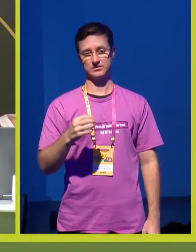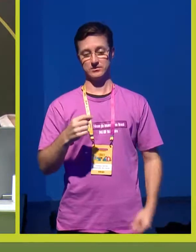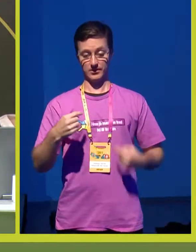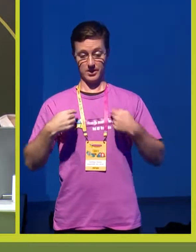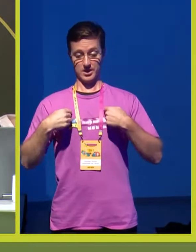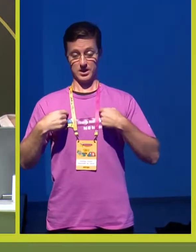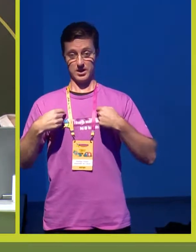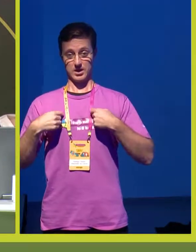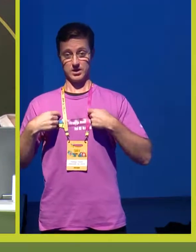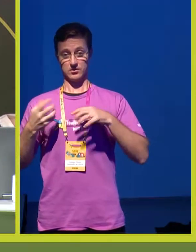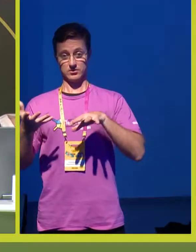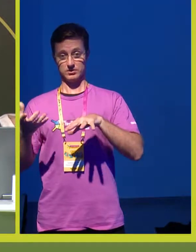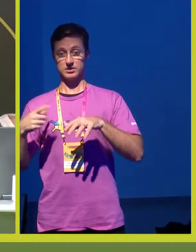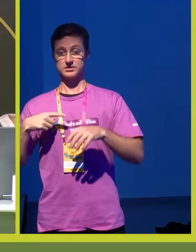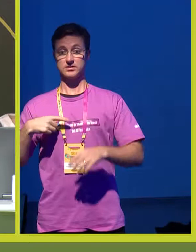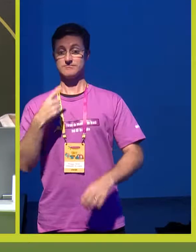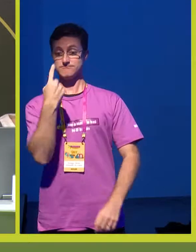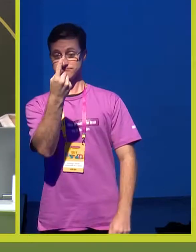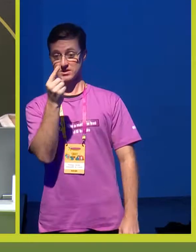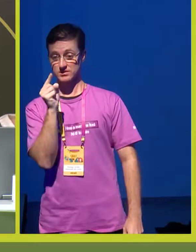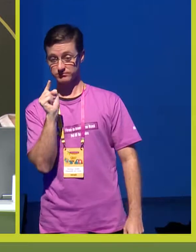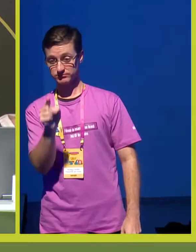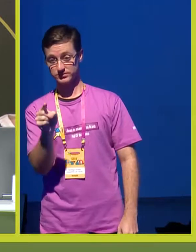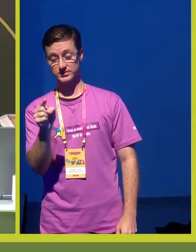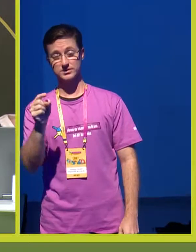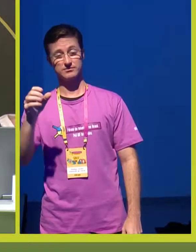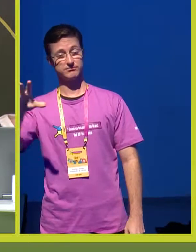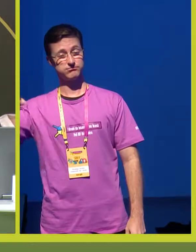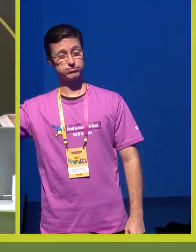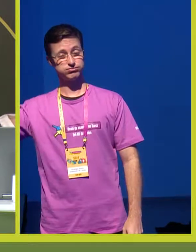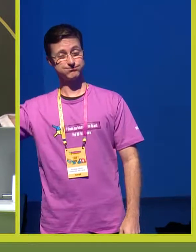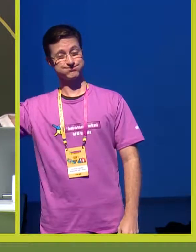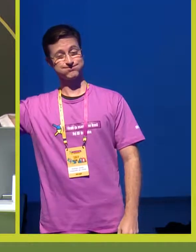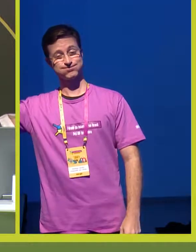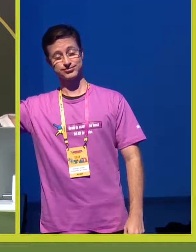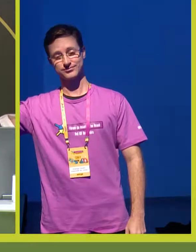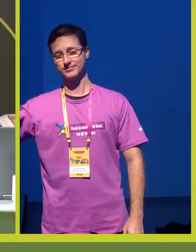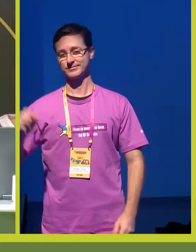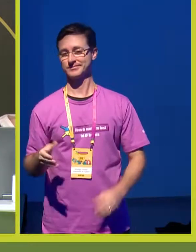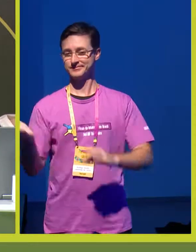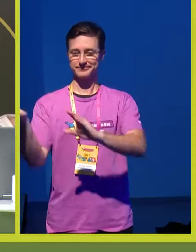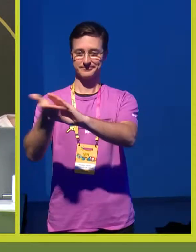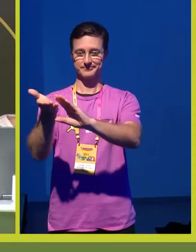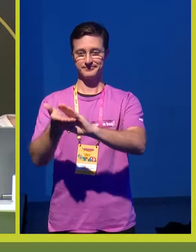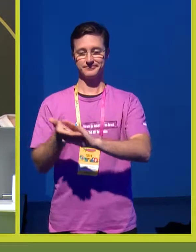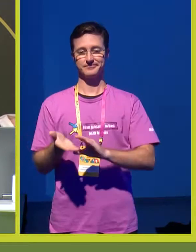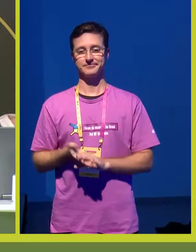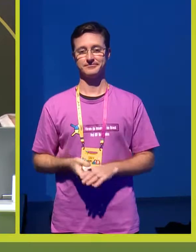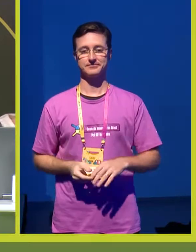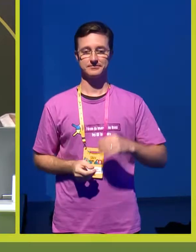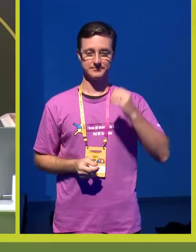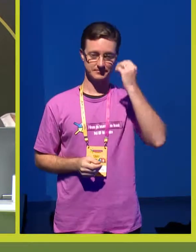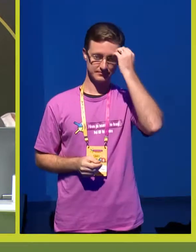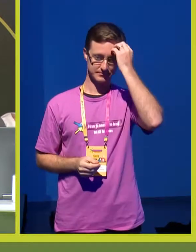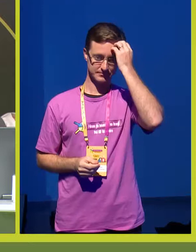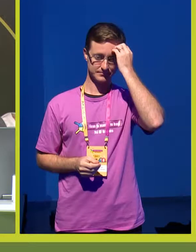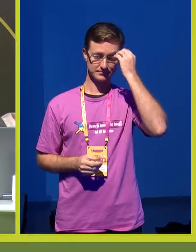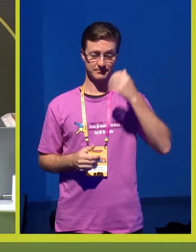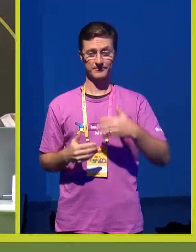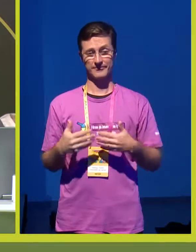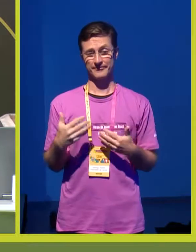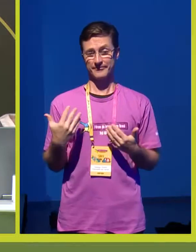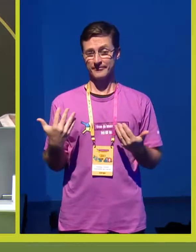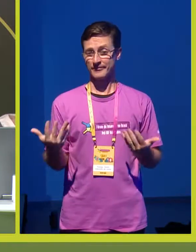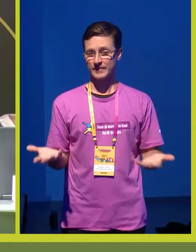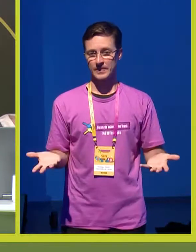mil, cento e poucas ações penais e investigações ao mesmo tempo. Evidentemente que, nesse